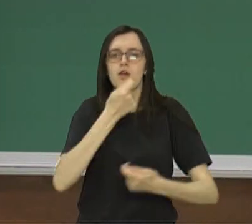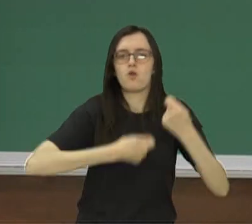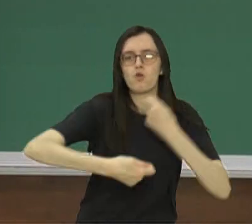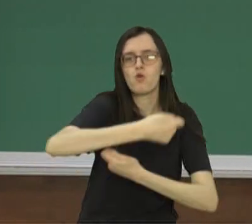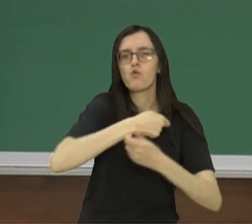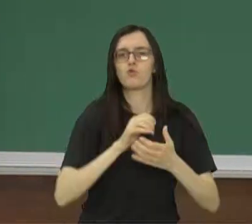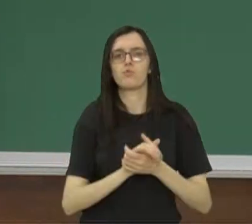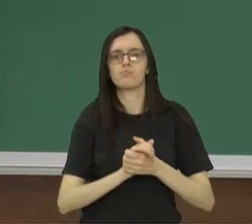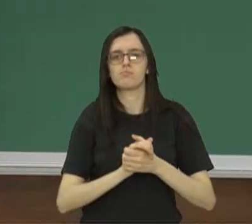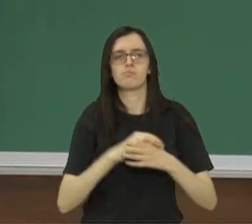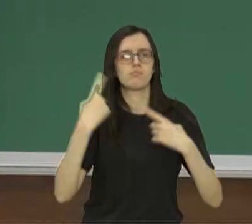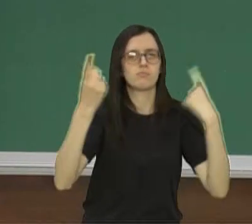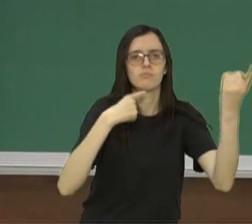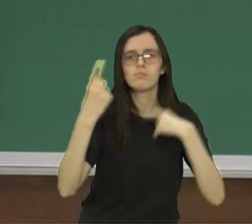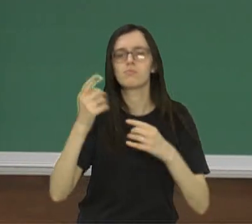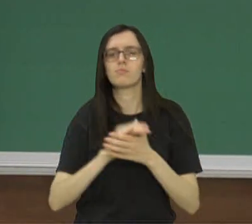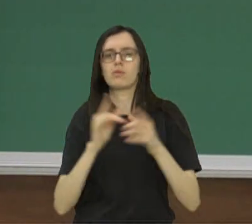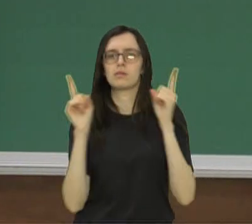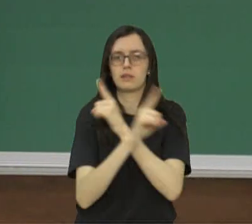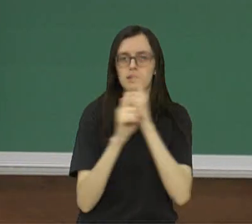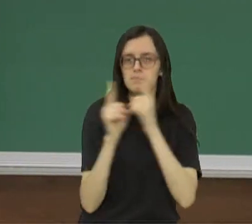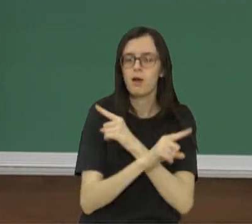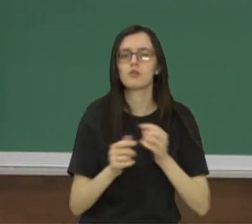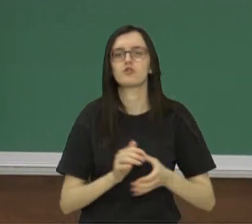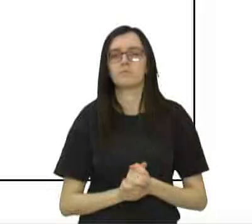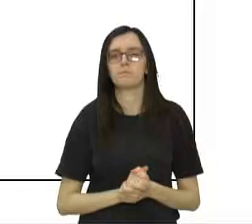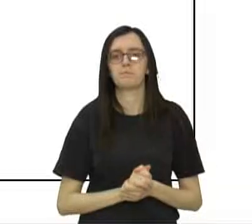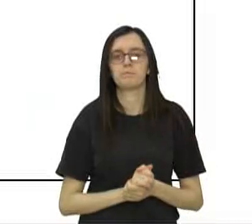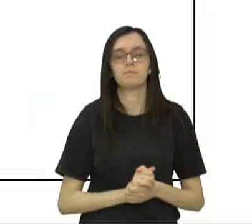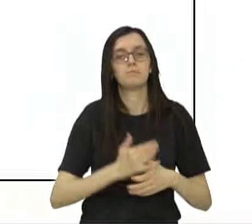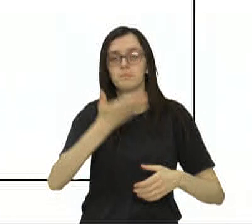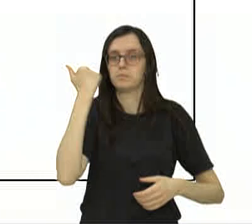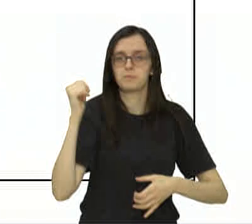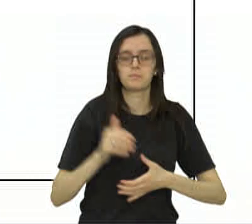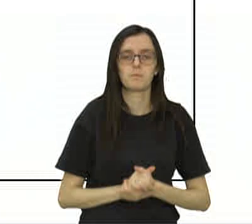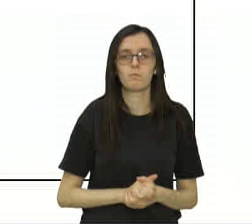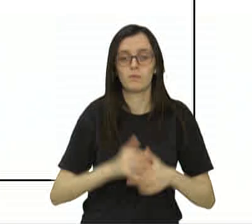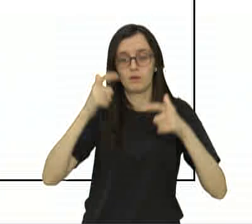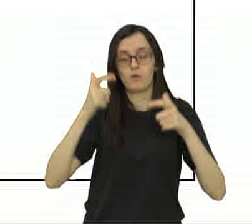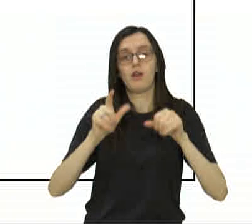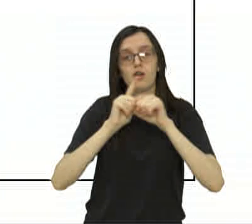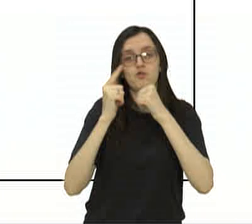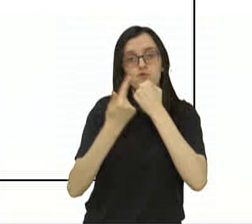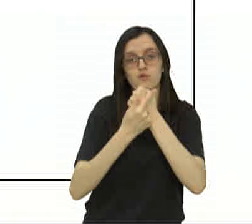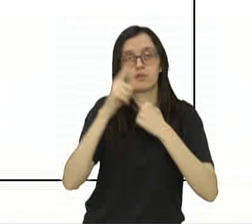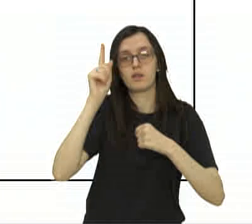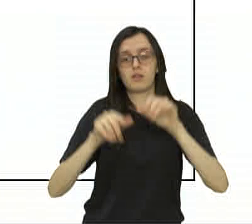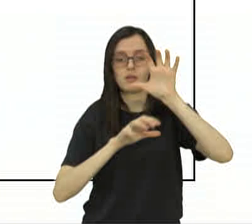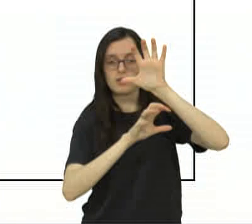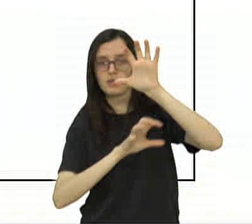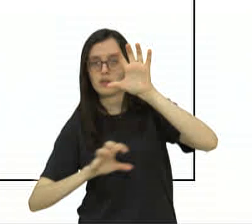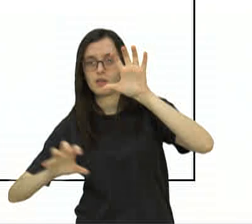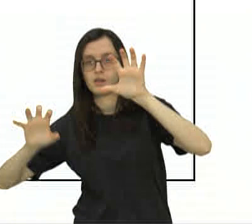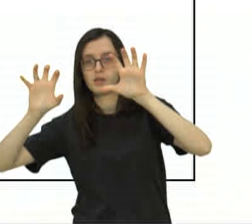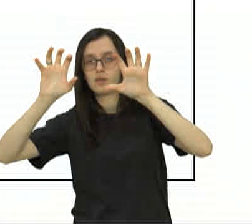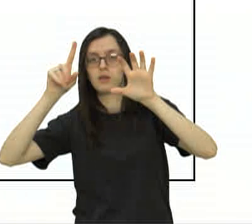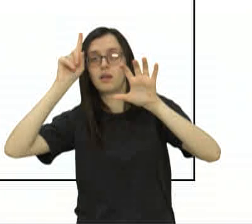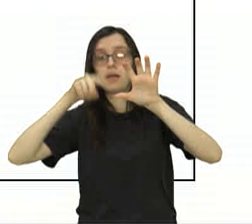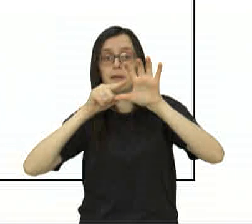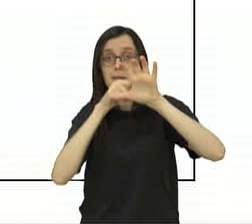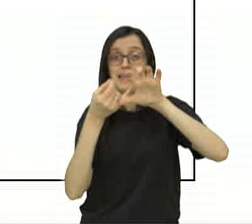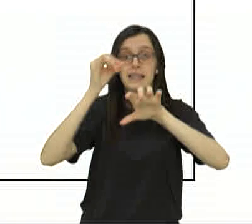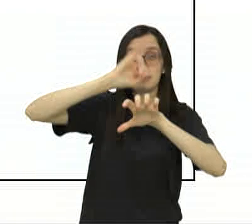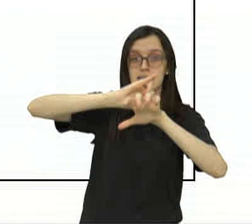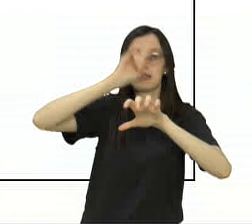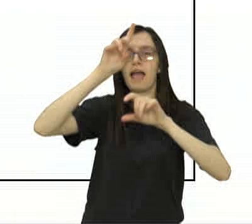econômica, mobilidade, transporte. Então, vamos lá. A região geográfica imediata, a rede urbana, é o seu principal elemento